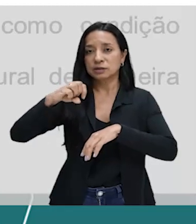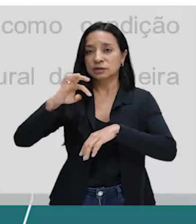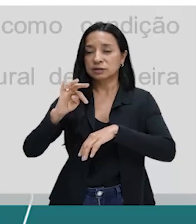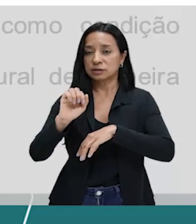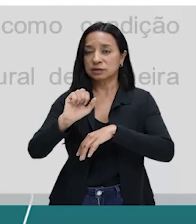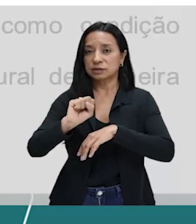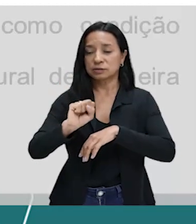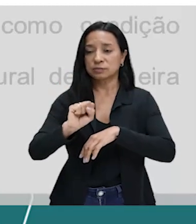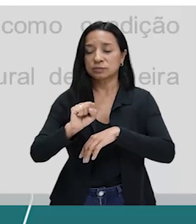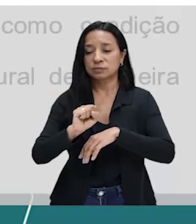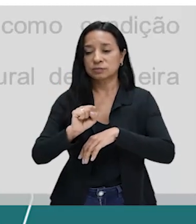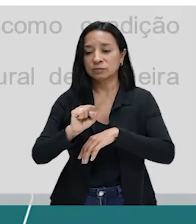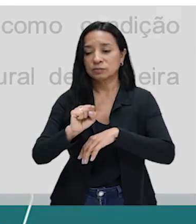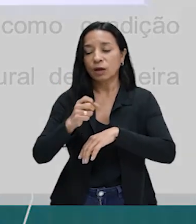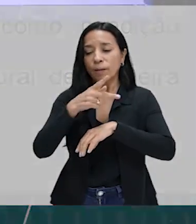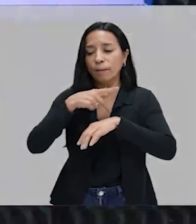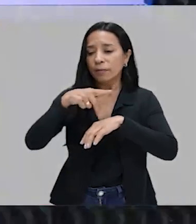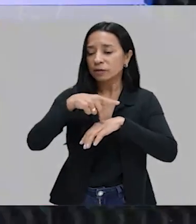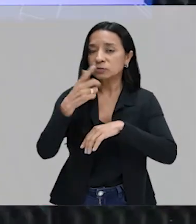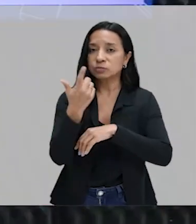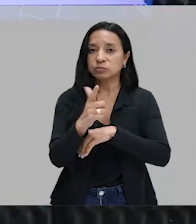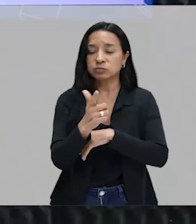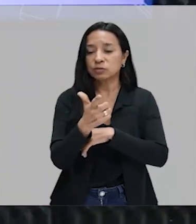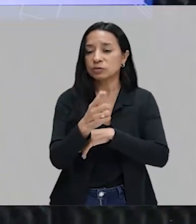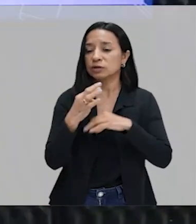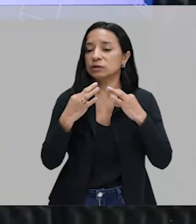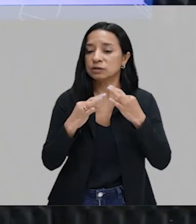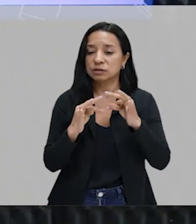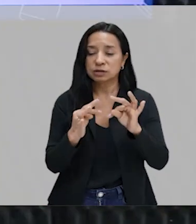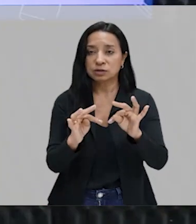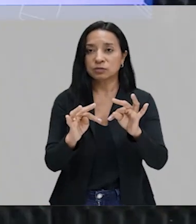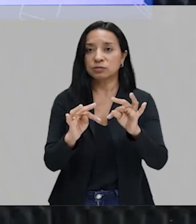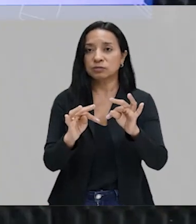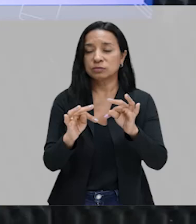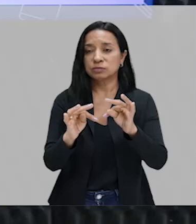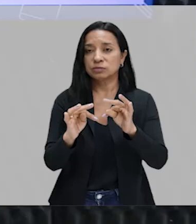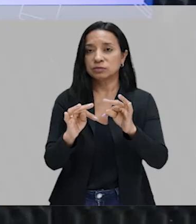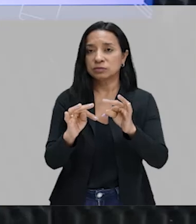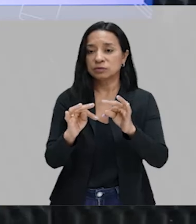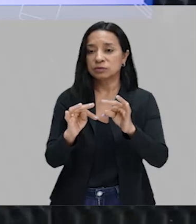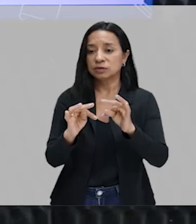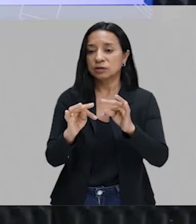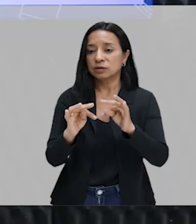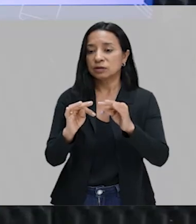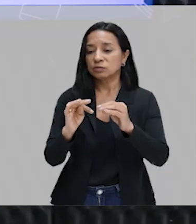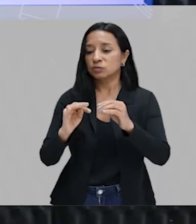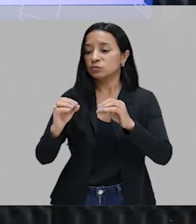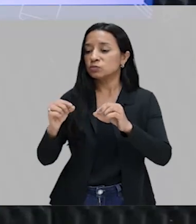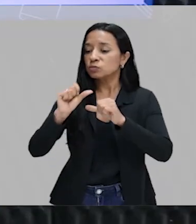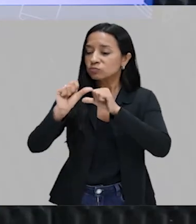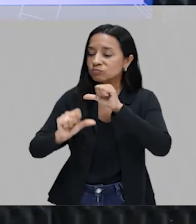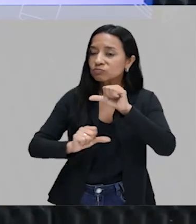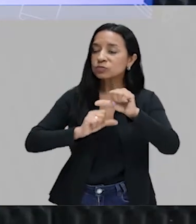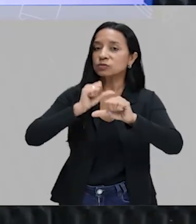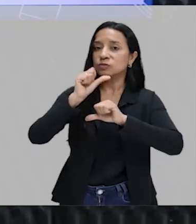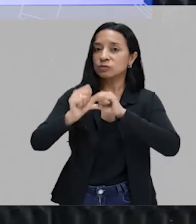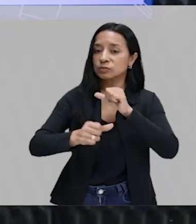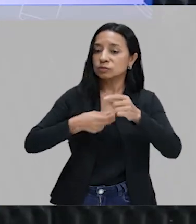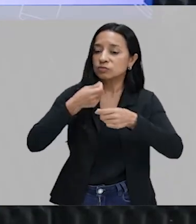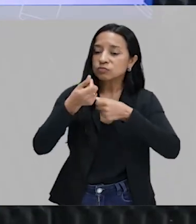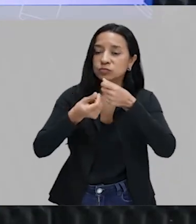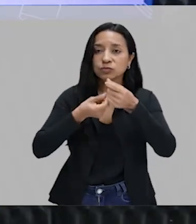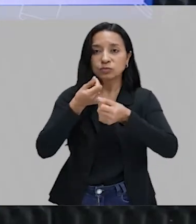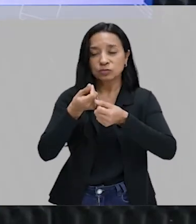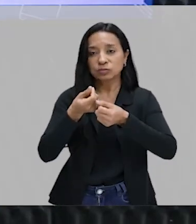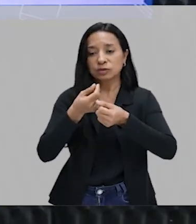Muitos países capitalistas não têm a tecnologia e a modernização econômica que